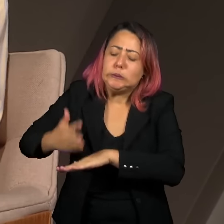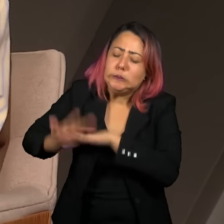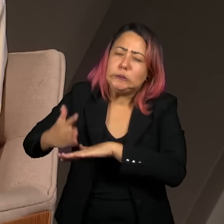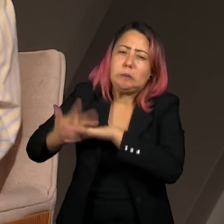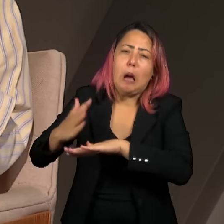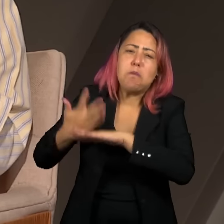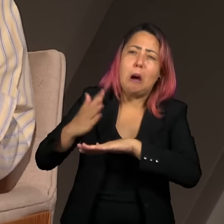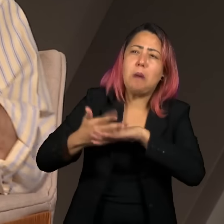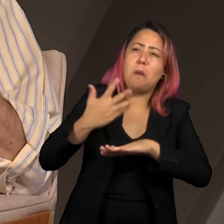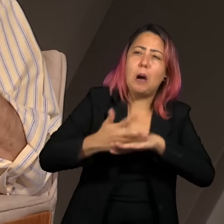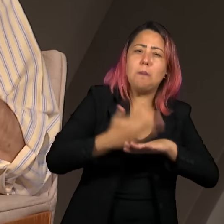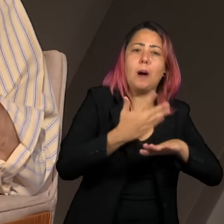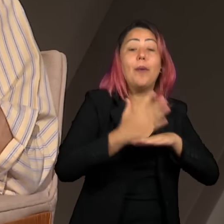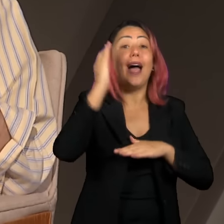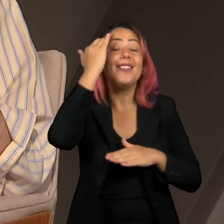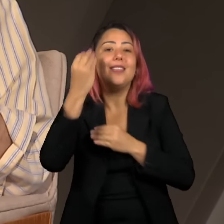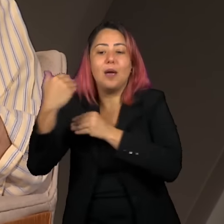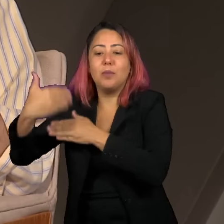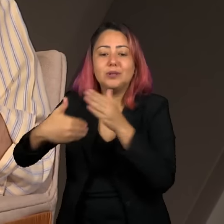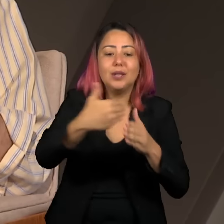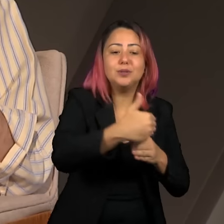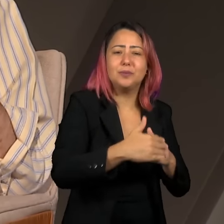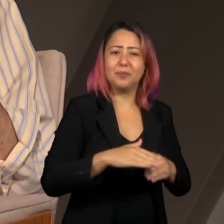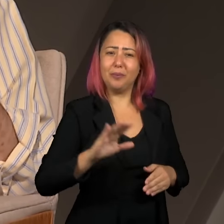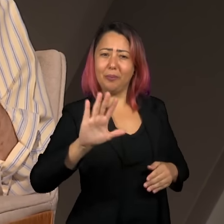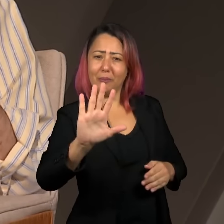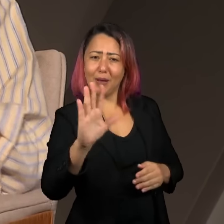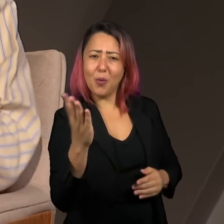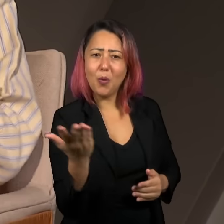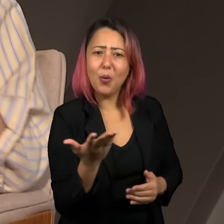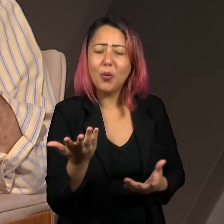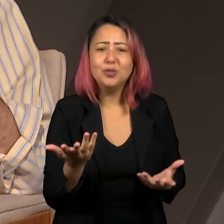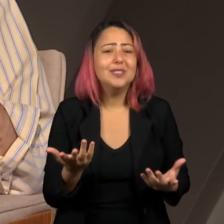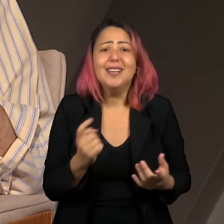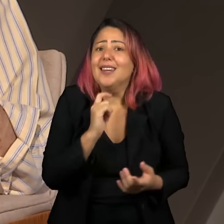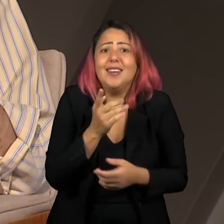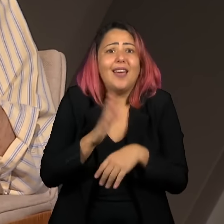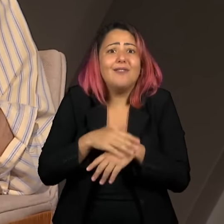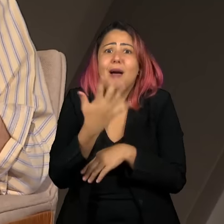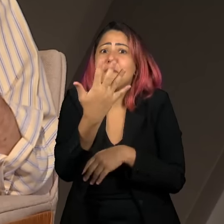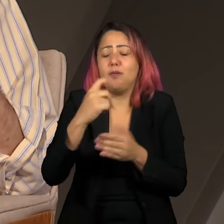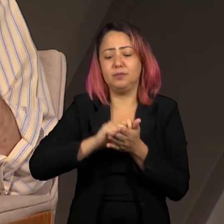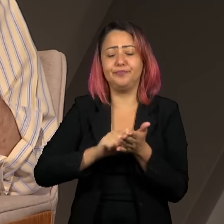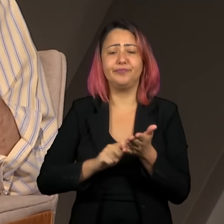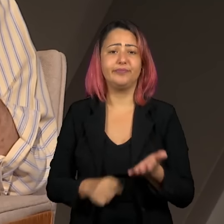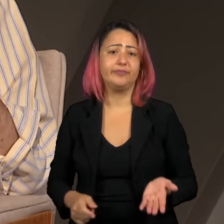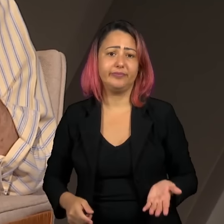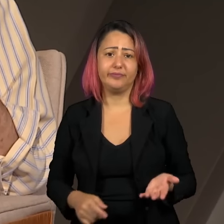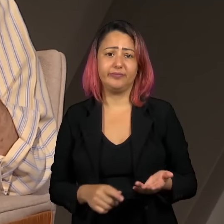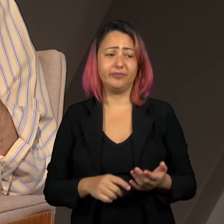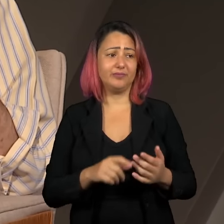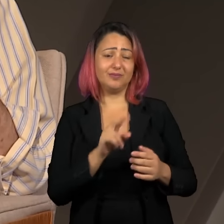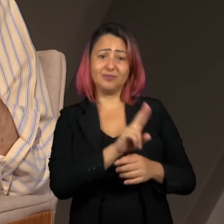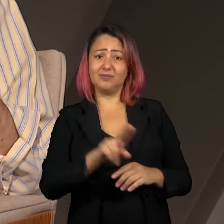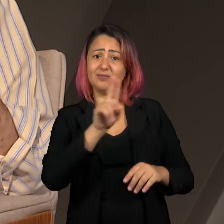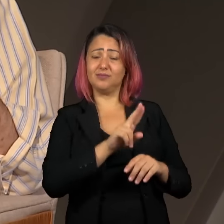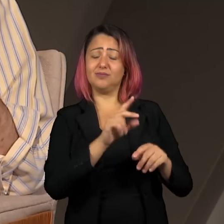que que aquilo fazia Hoje você pega uma simulação você consegue resolver esse negócio em 5 segundos